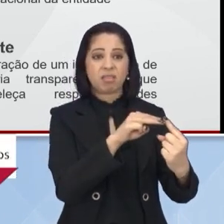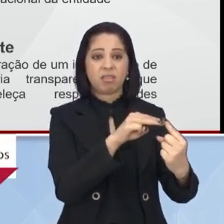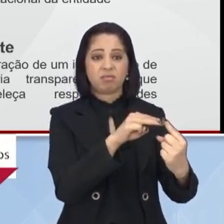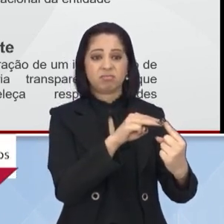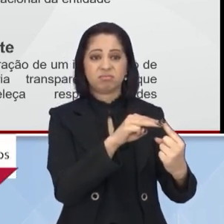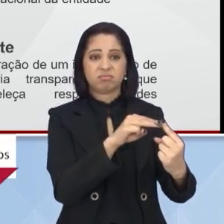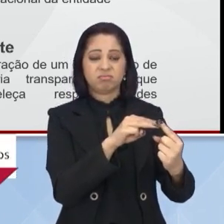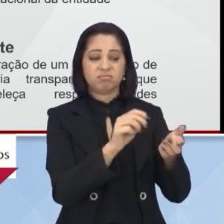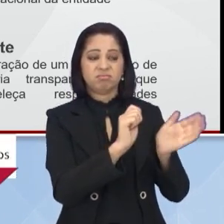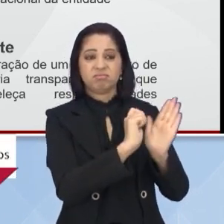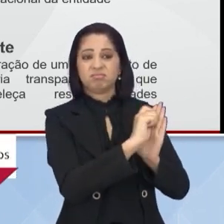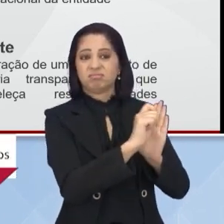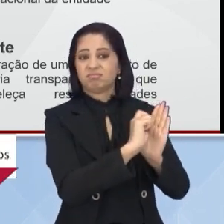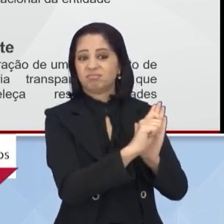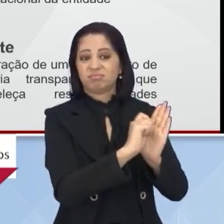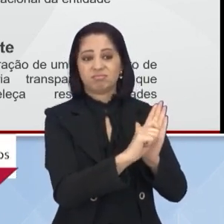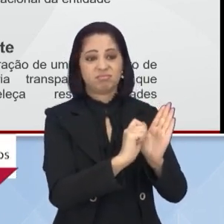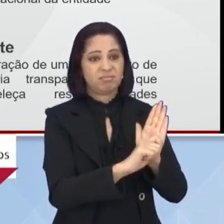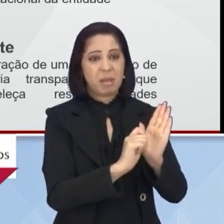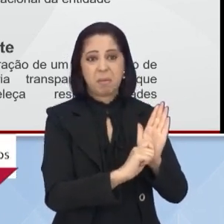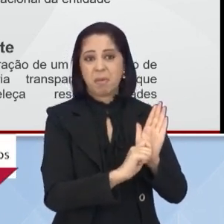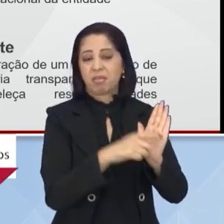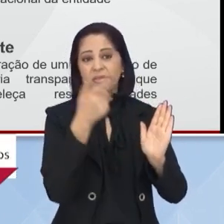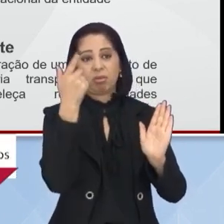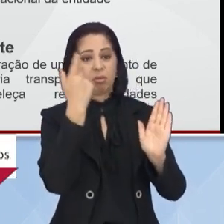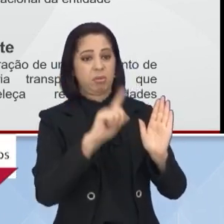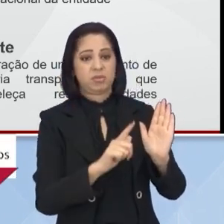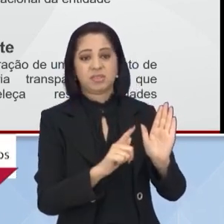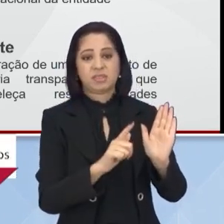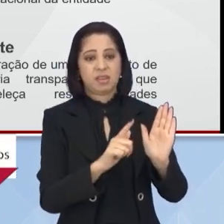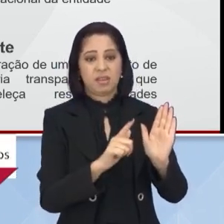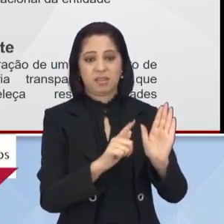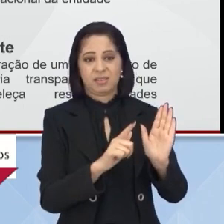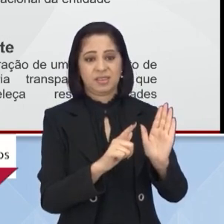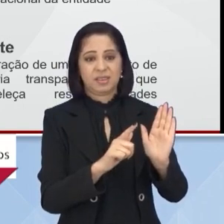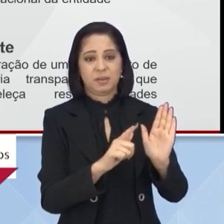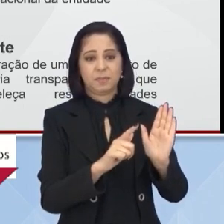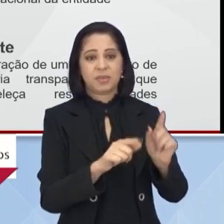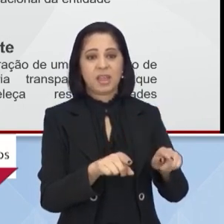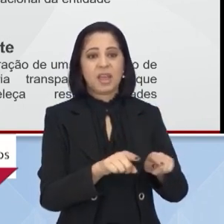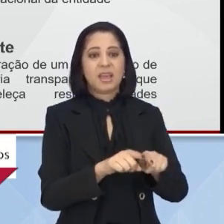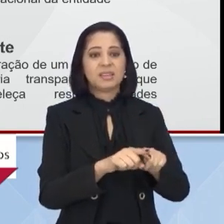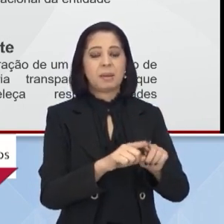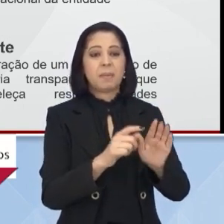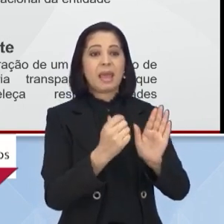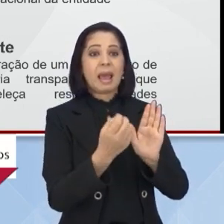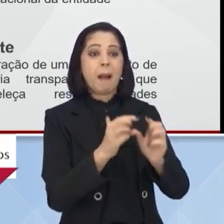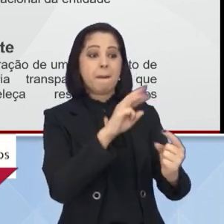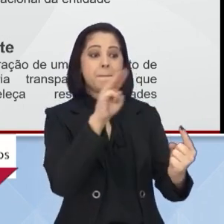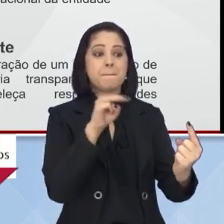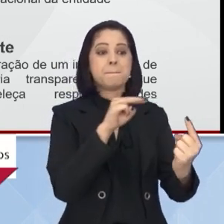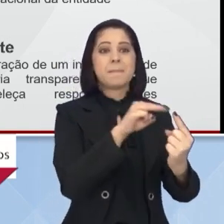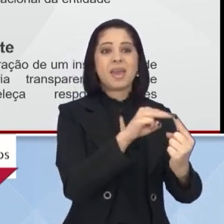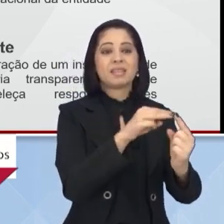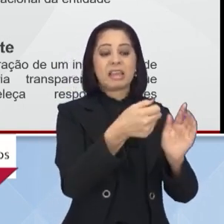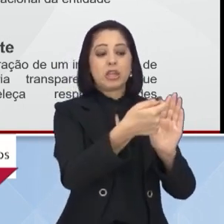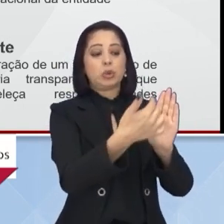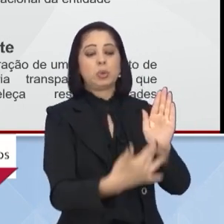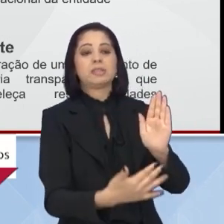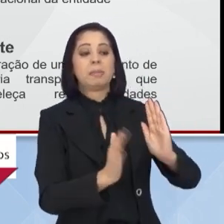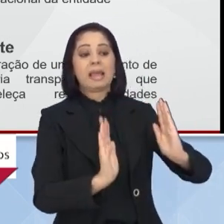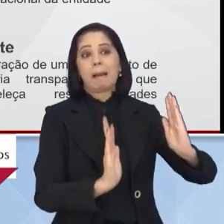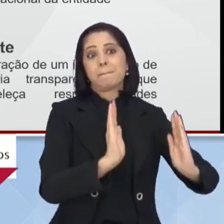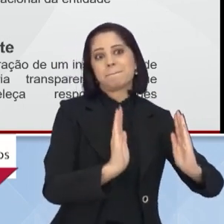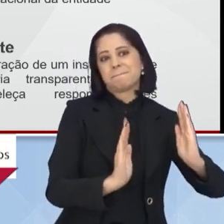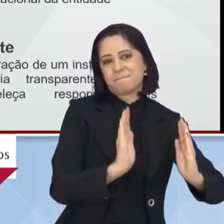metas que não são atingíveis metas que não trazem temporalidade que é uma das características que